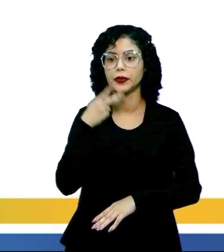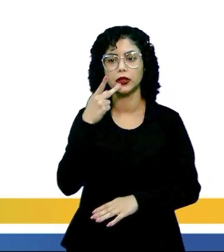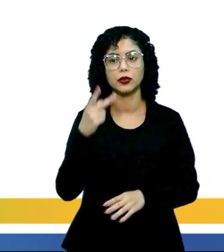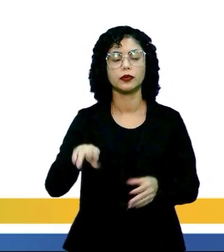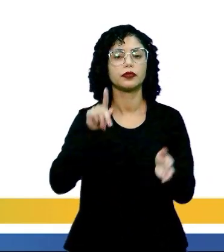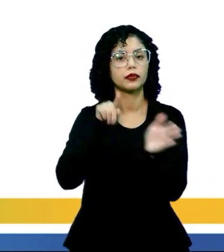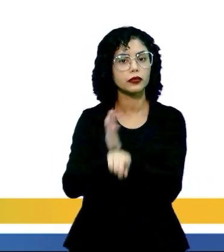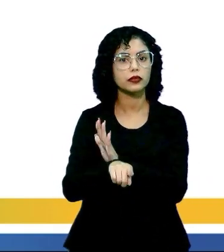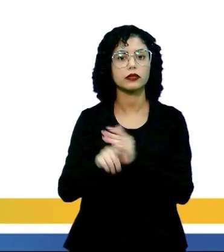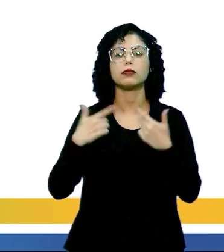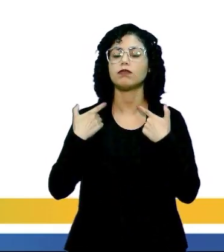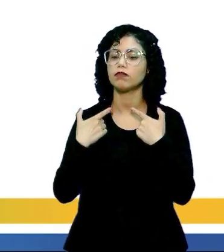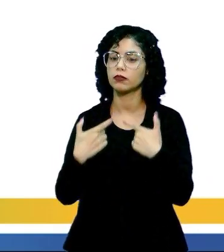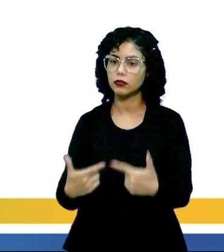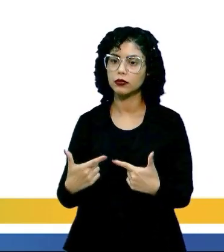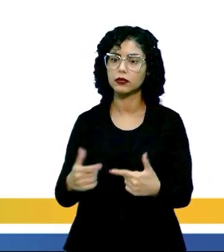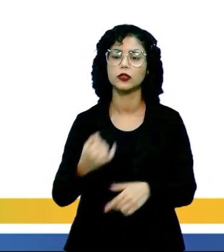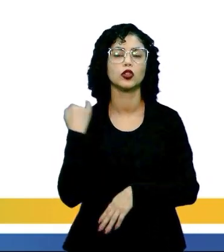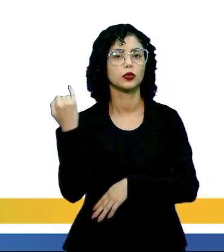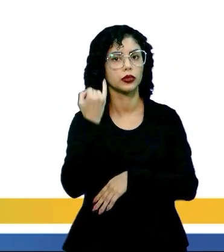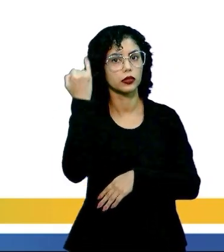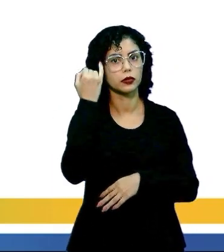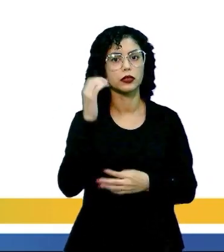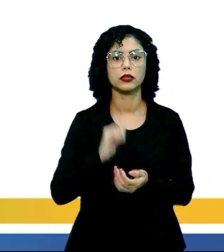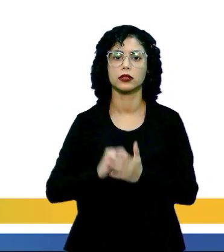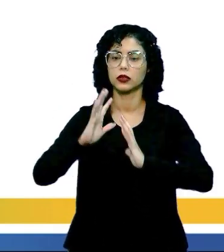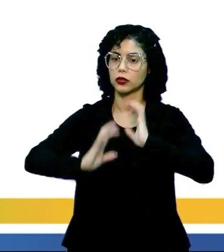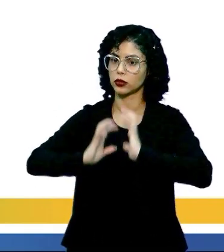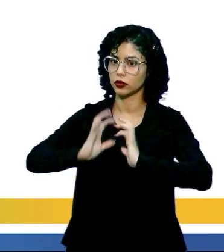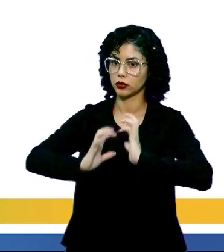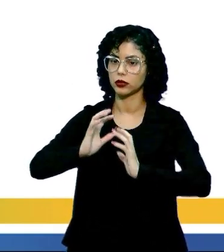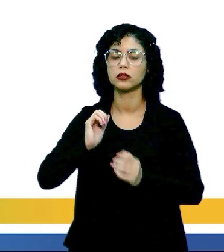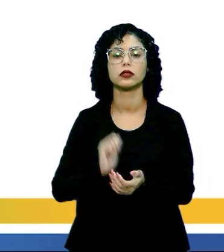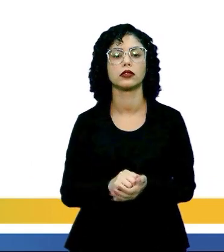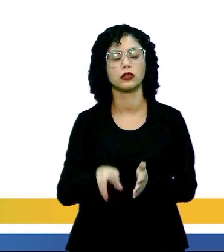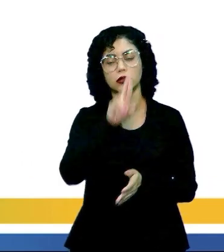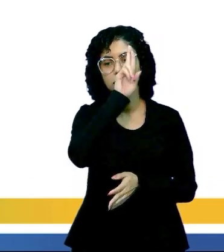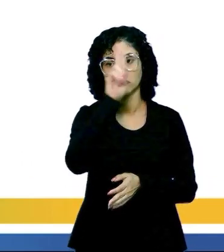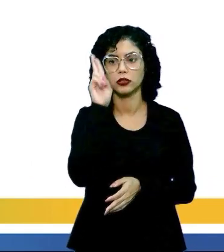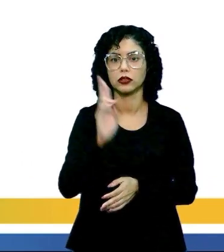dessa questão das guerras, dos principais conflitos, né, da